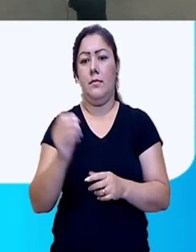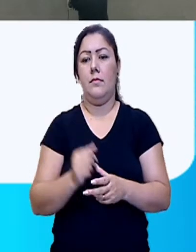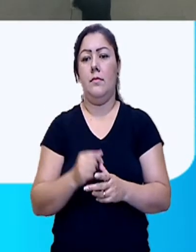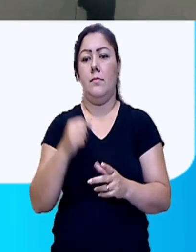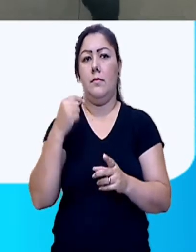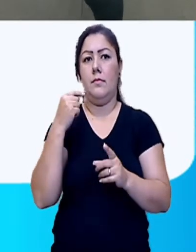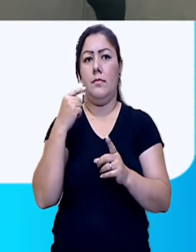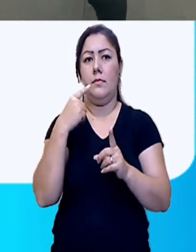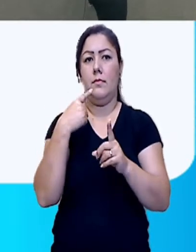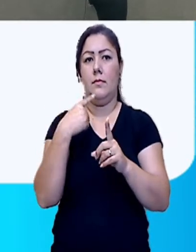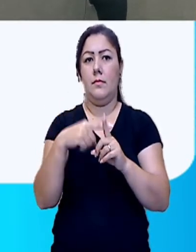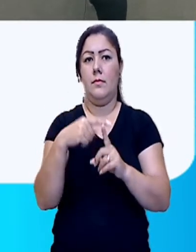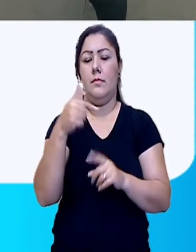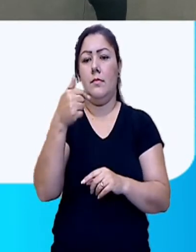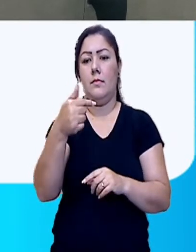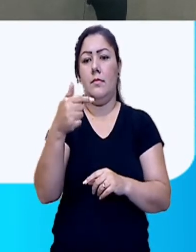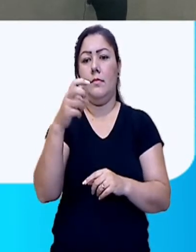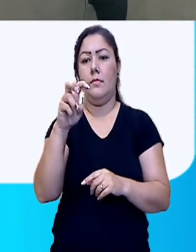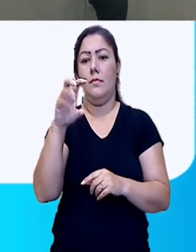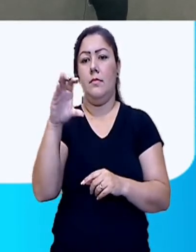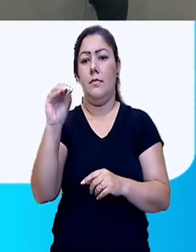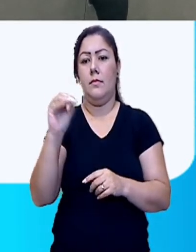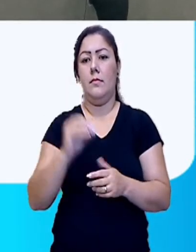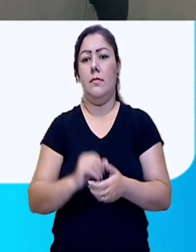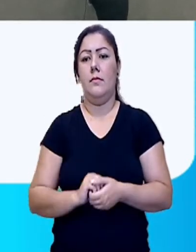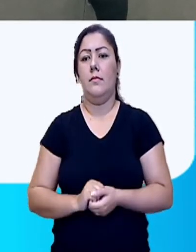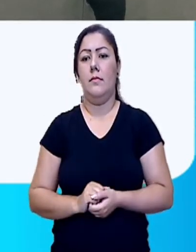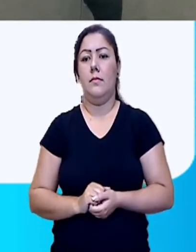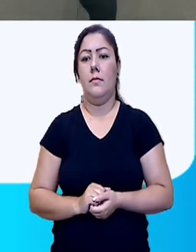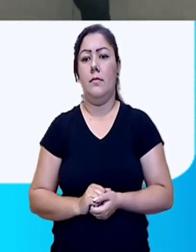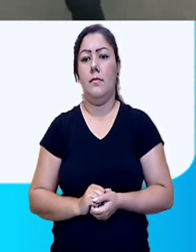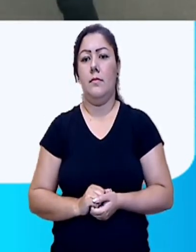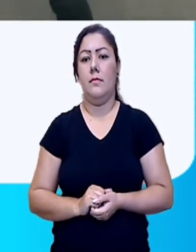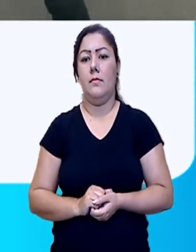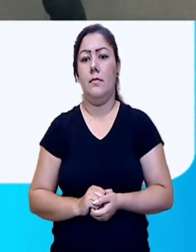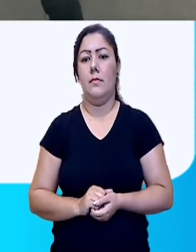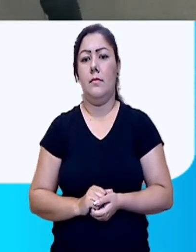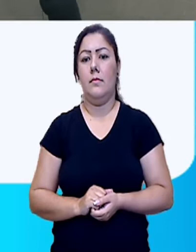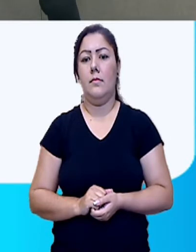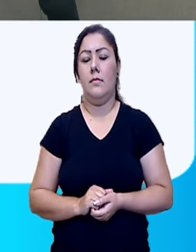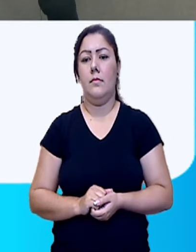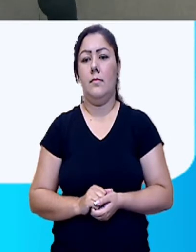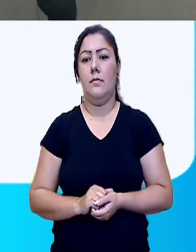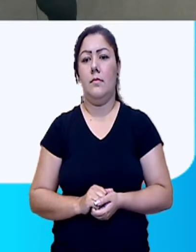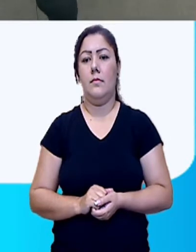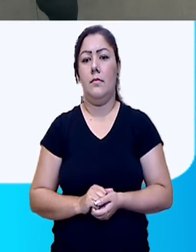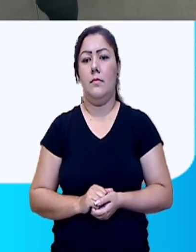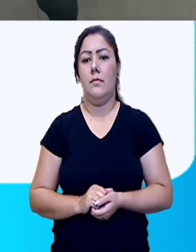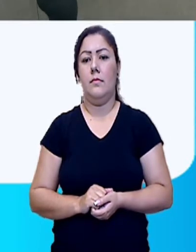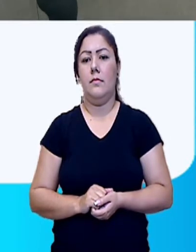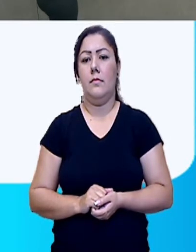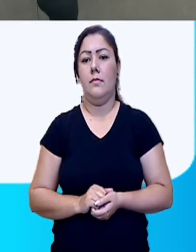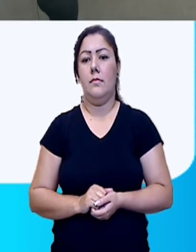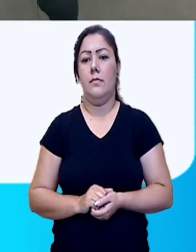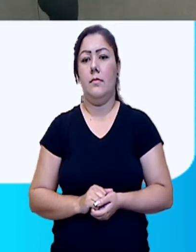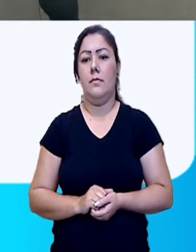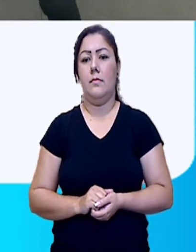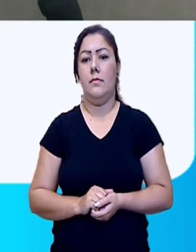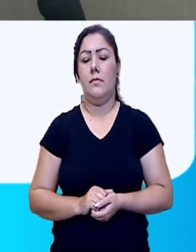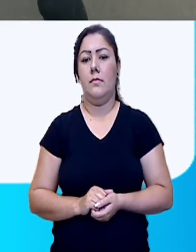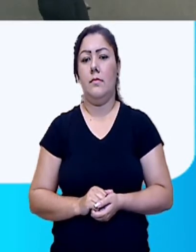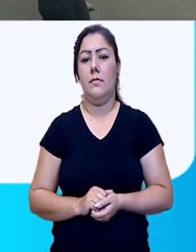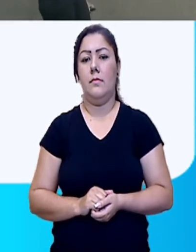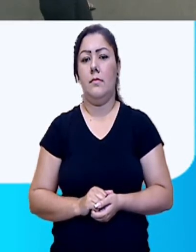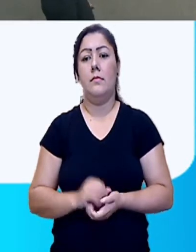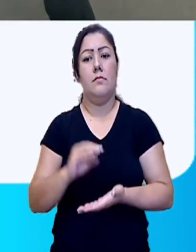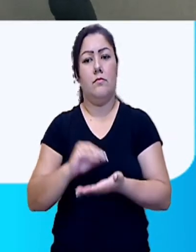mais 750. Peguei todos os negativos. Deixa eu ver se ficou faltando algum. Ficou